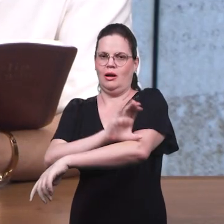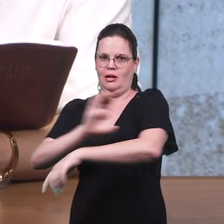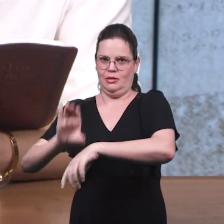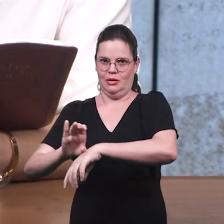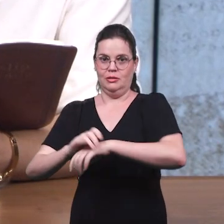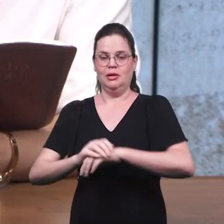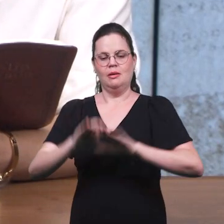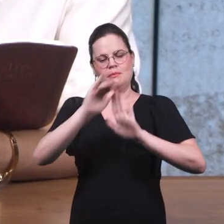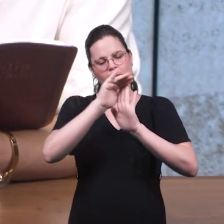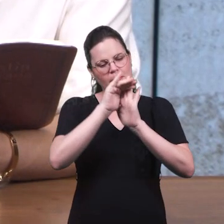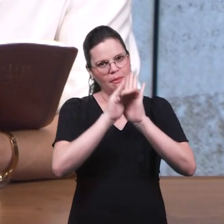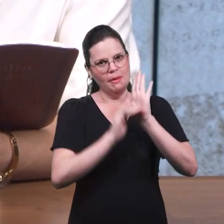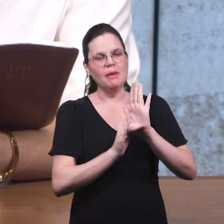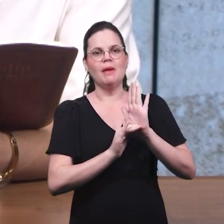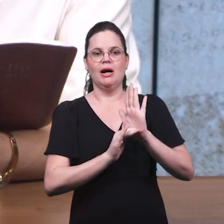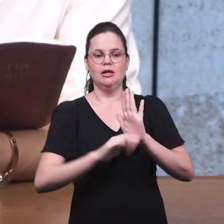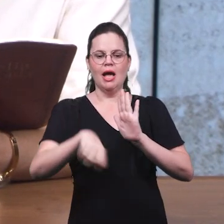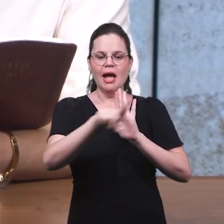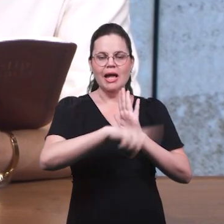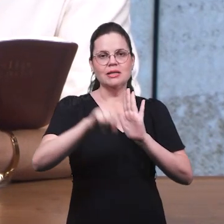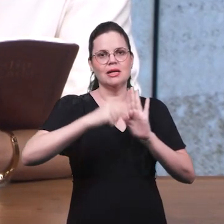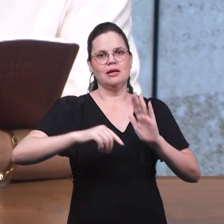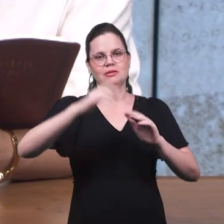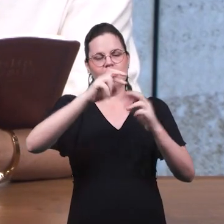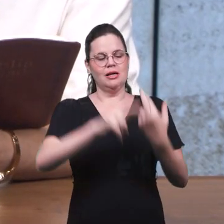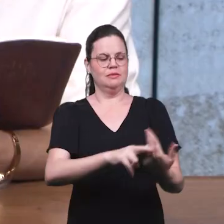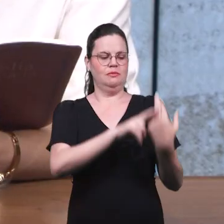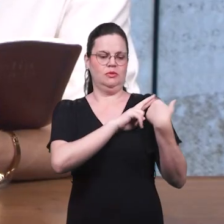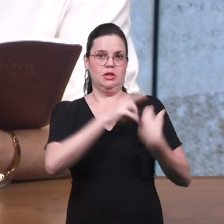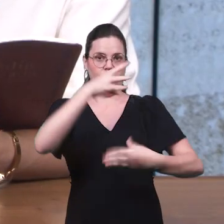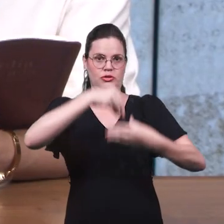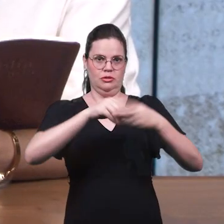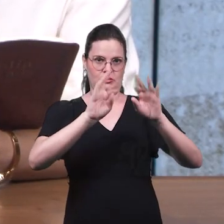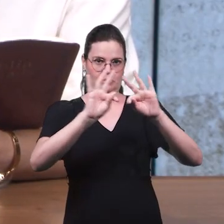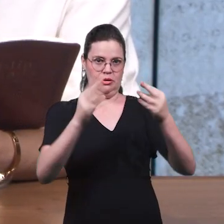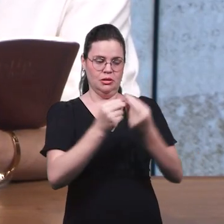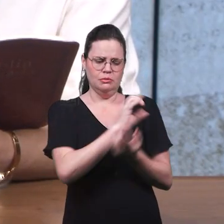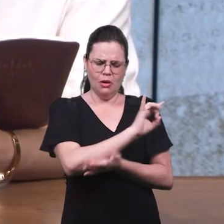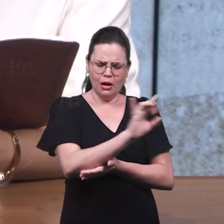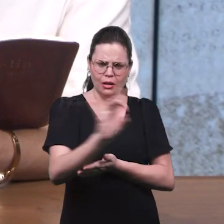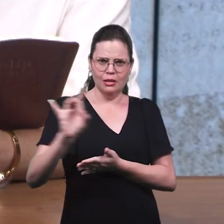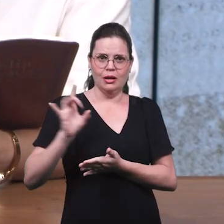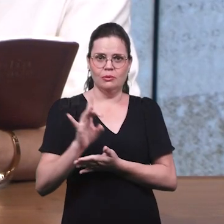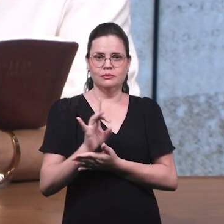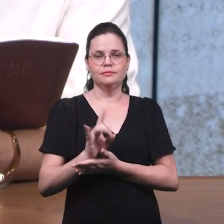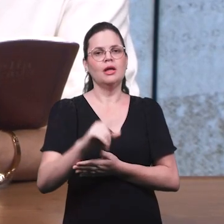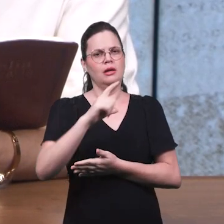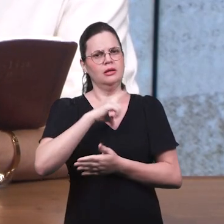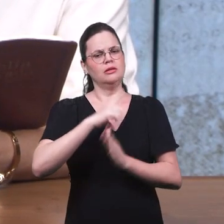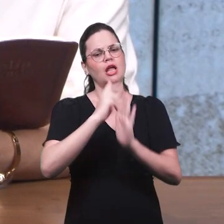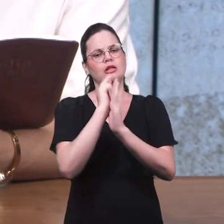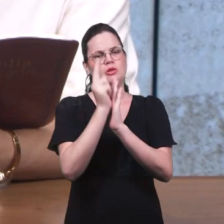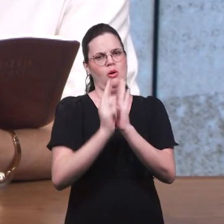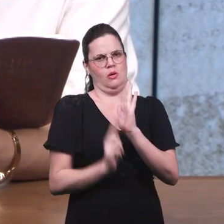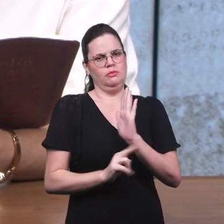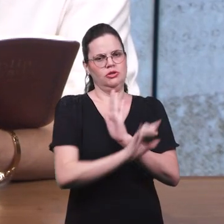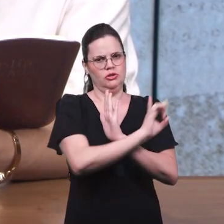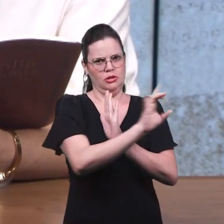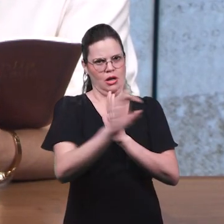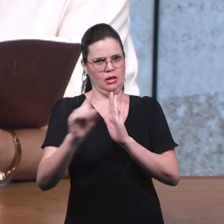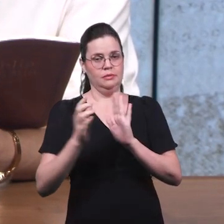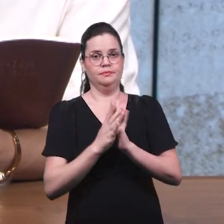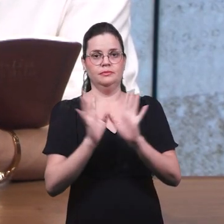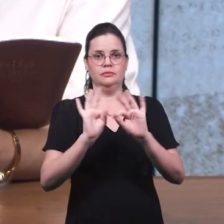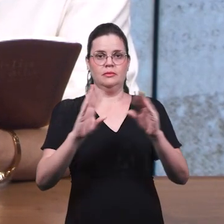aqueles homens eram cabeças dos filhos de Israel. E estes são os seus nomes: